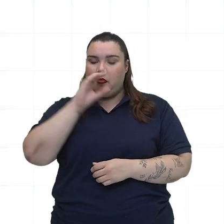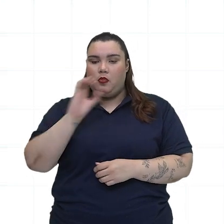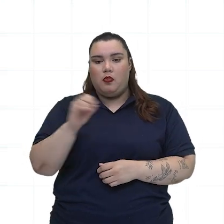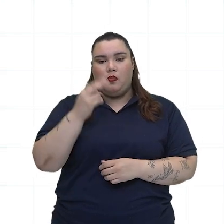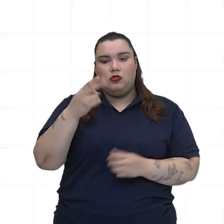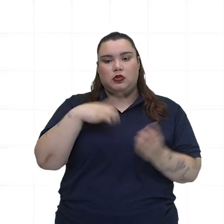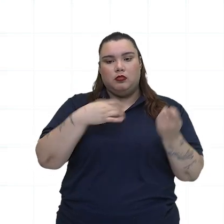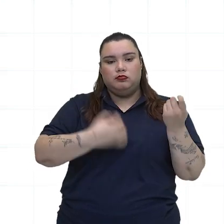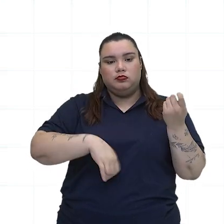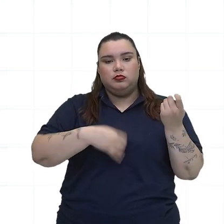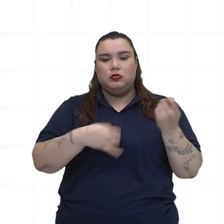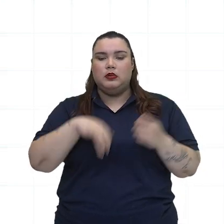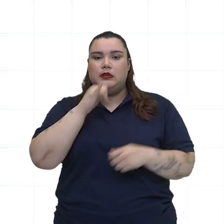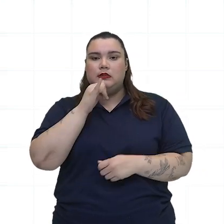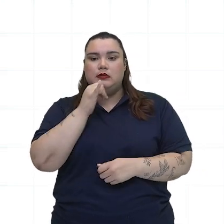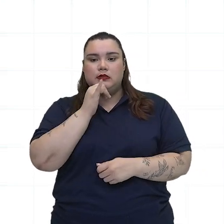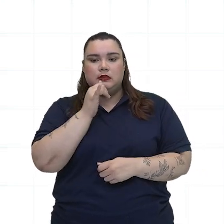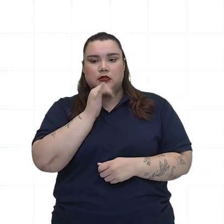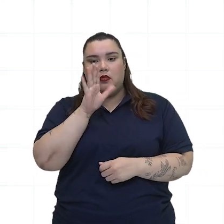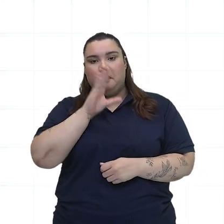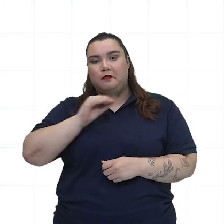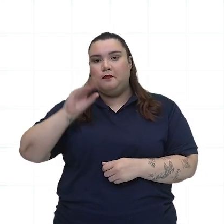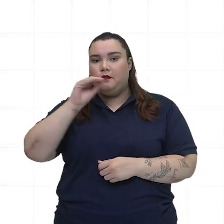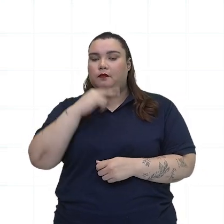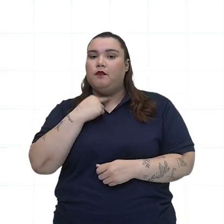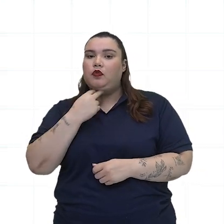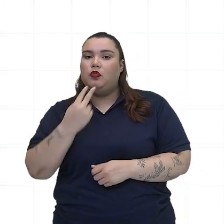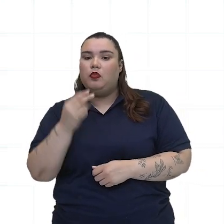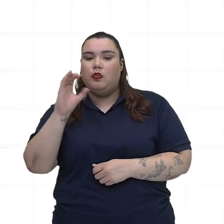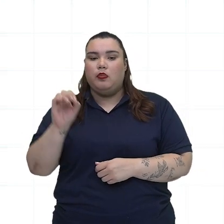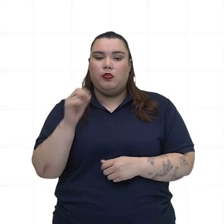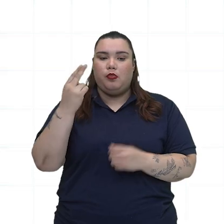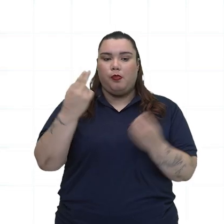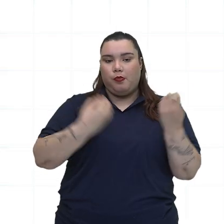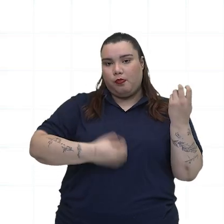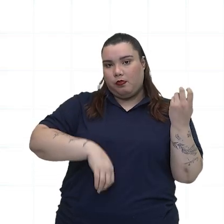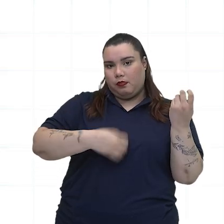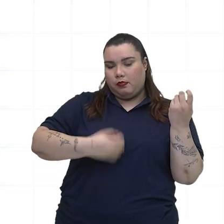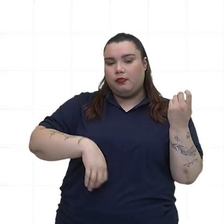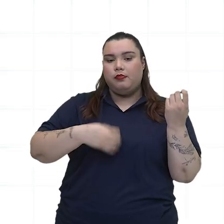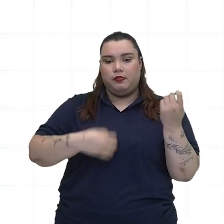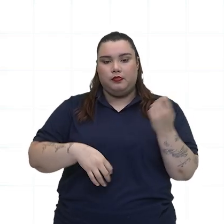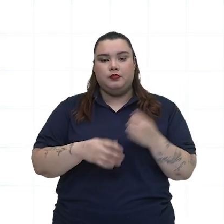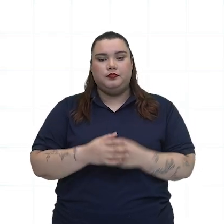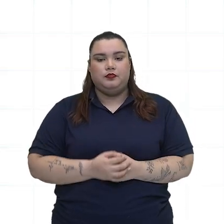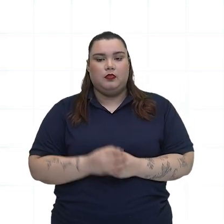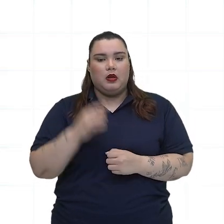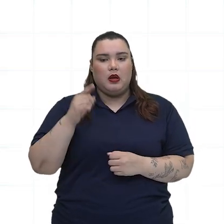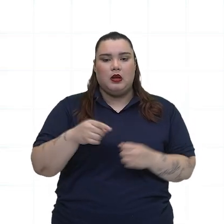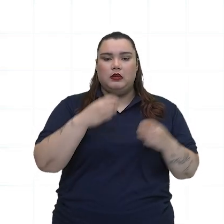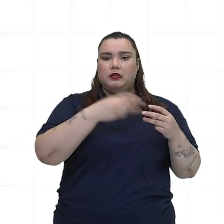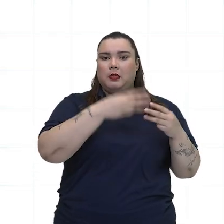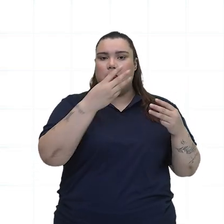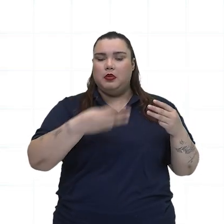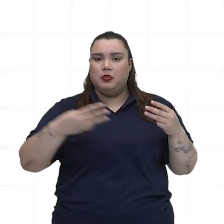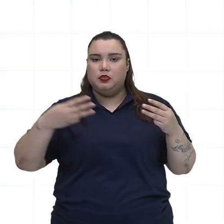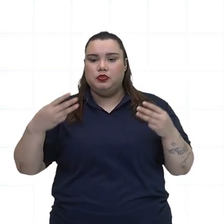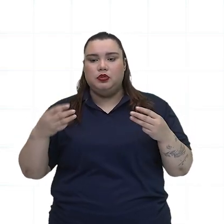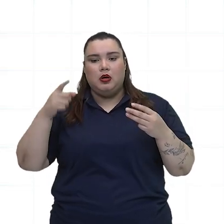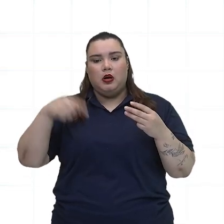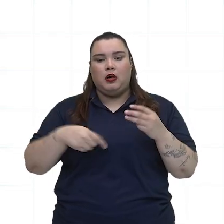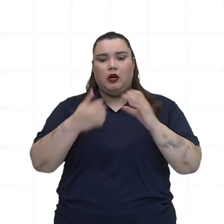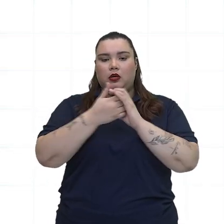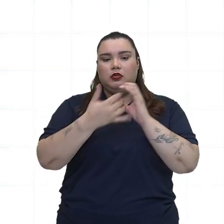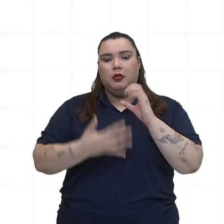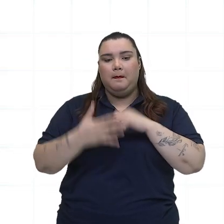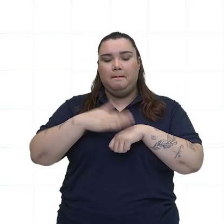tocada por um instrumento melódico, como a voz ou um violão. A melodia é o aspecto